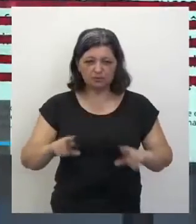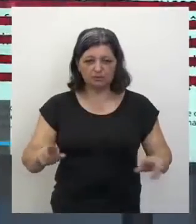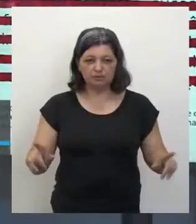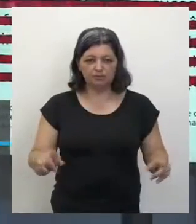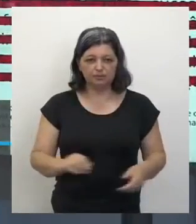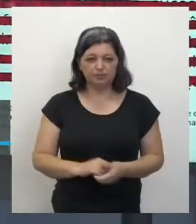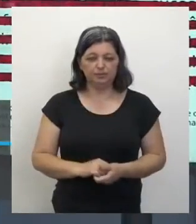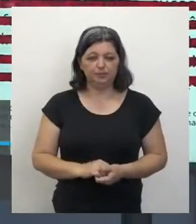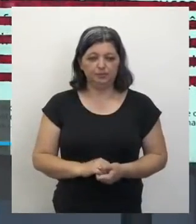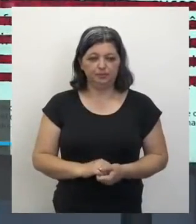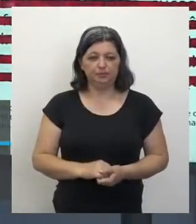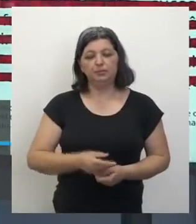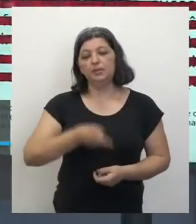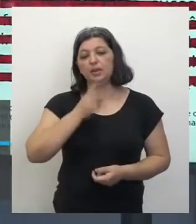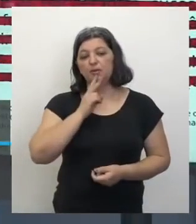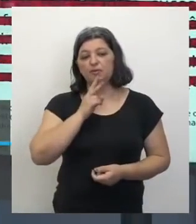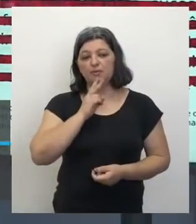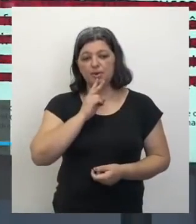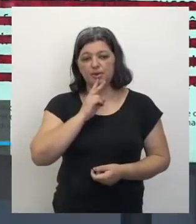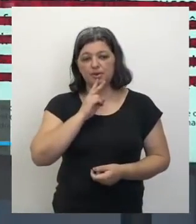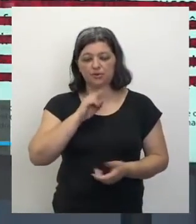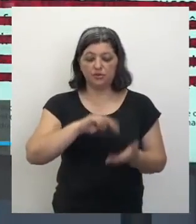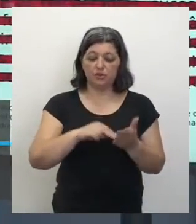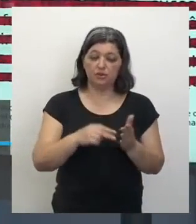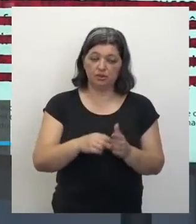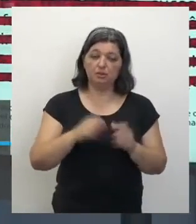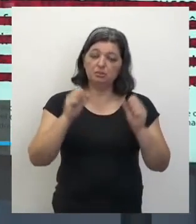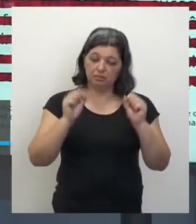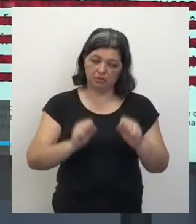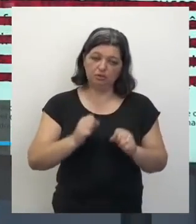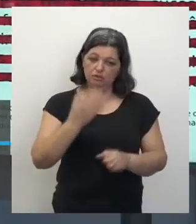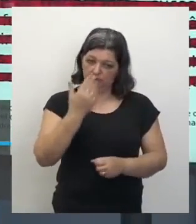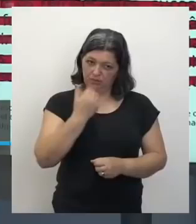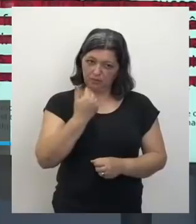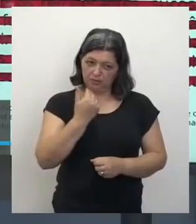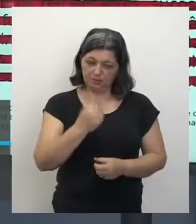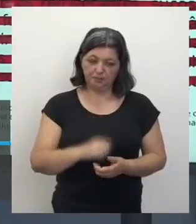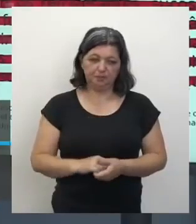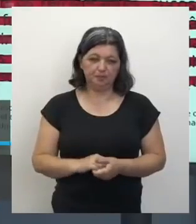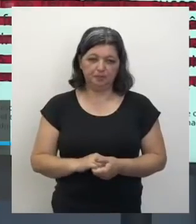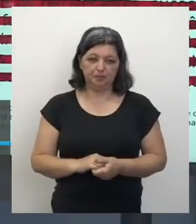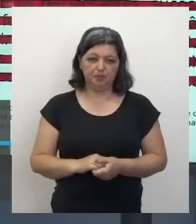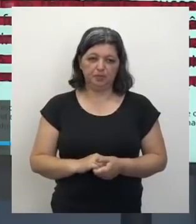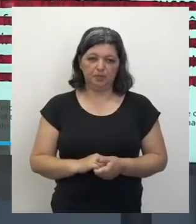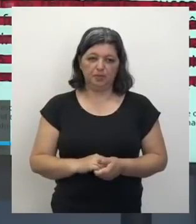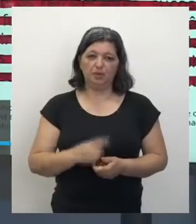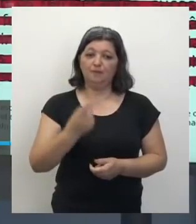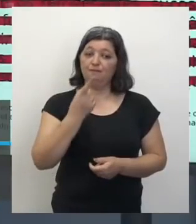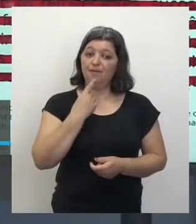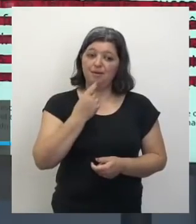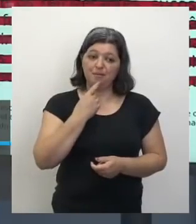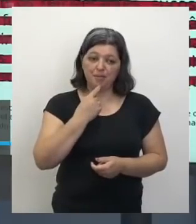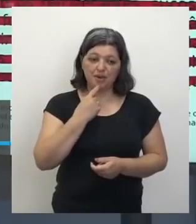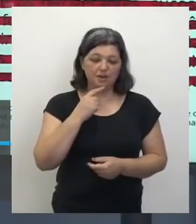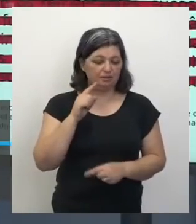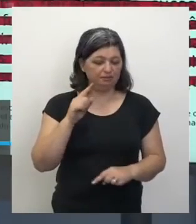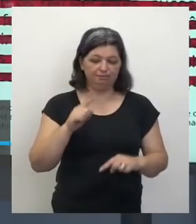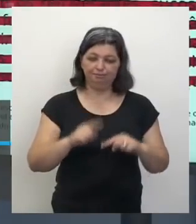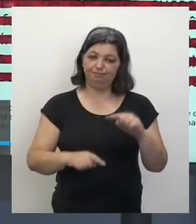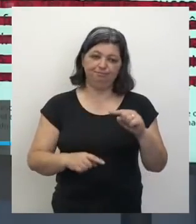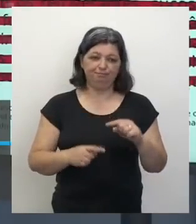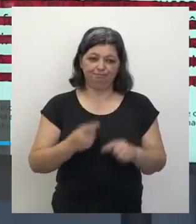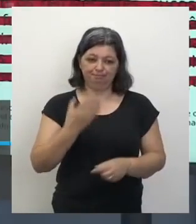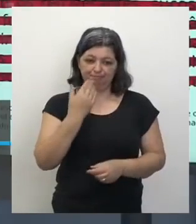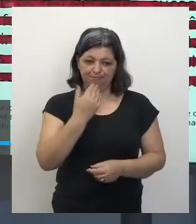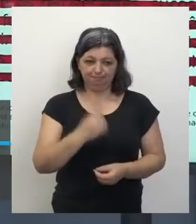aí. O verde é o que pode e o vermelho é o que não pode. Então, a gente, mentalmente, cada um faz a sua legenda aí, tá bom? Eu